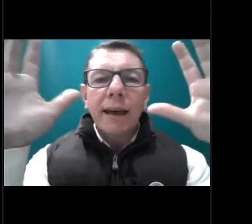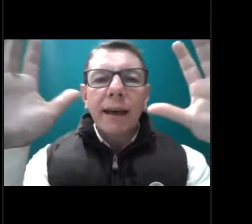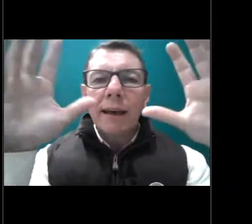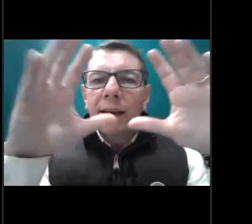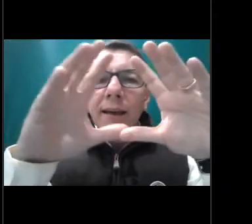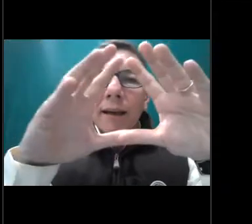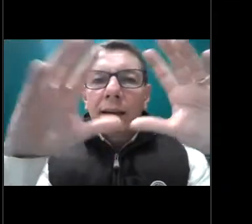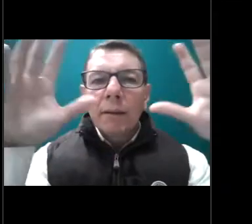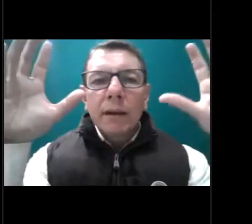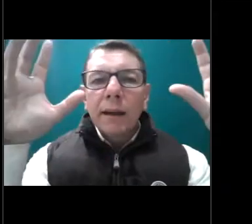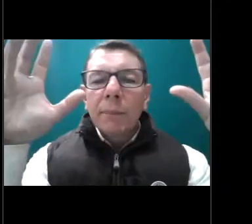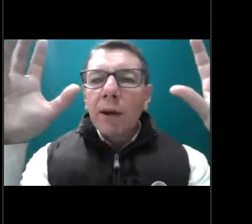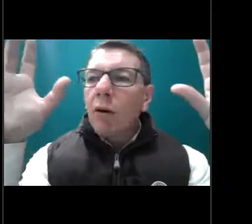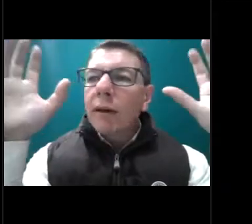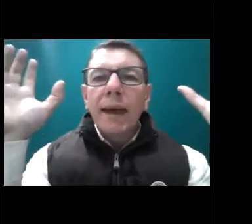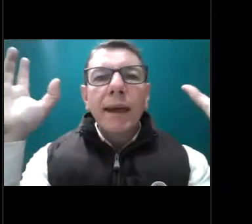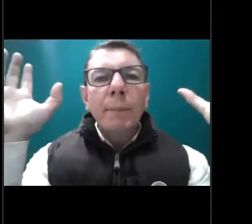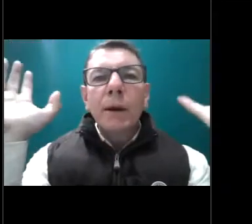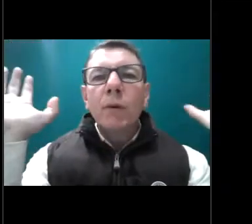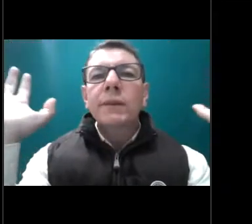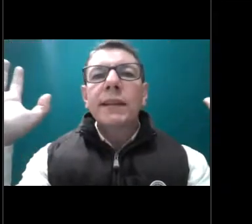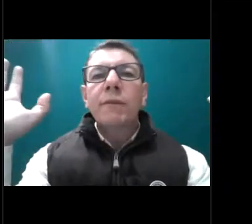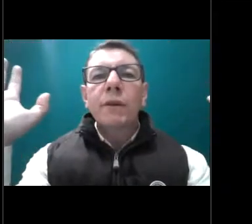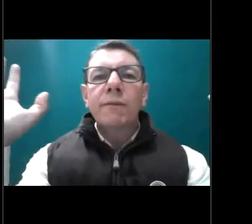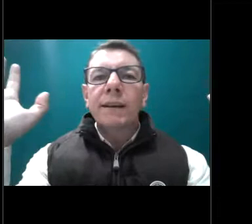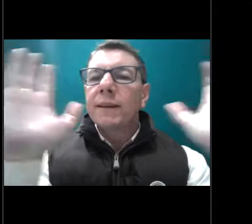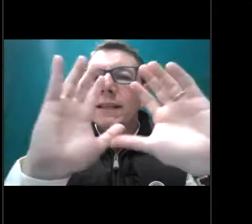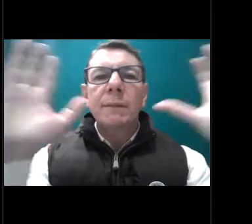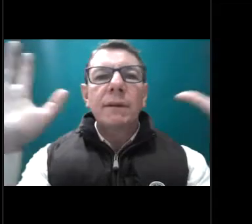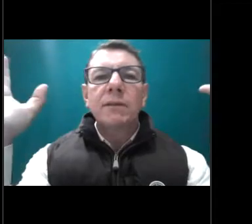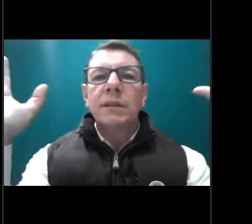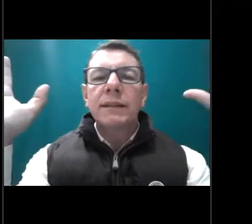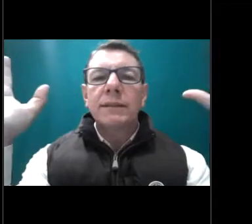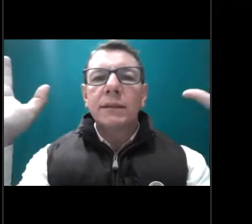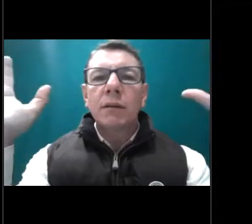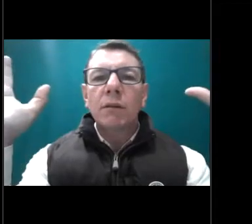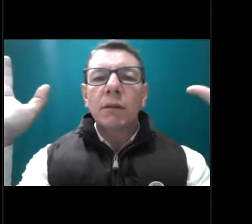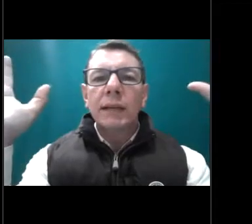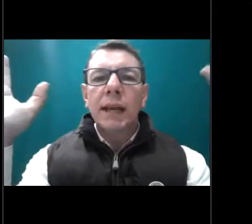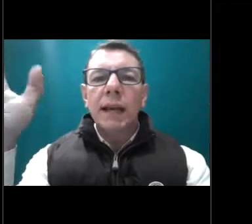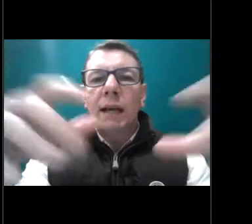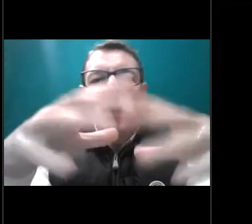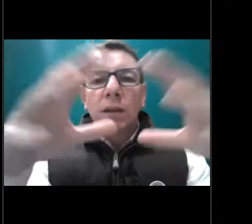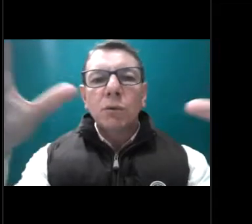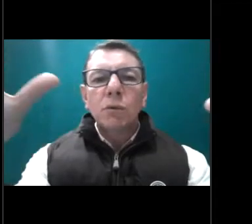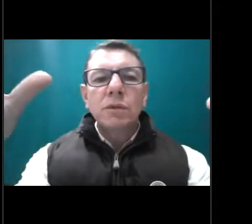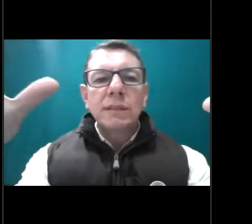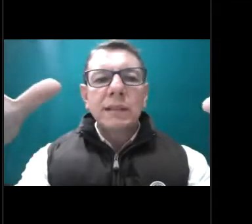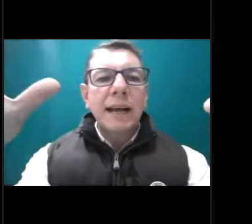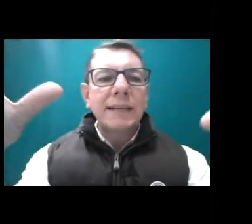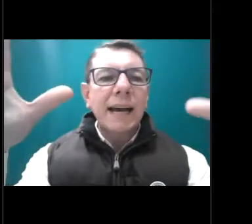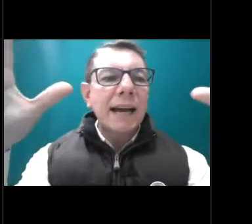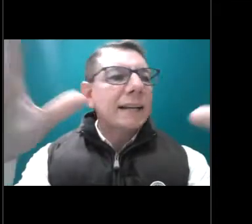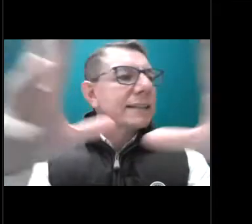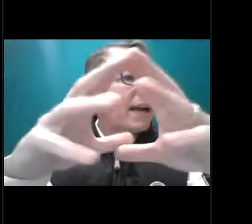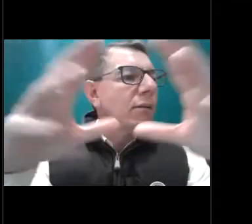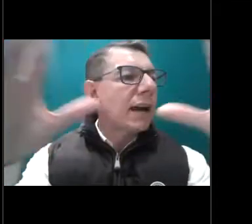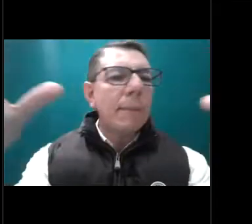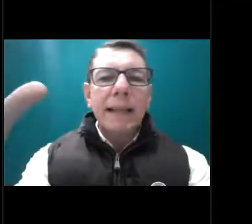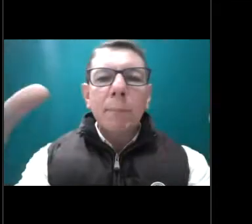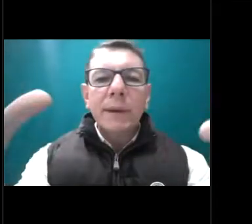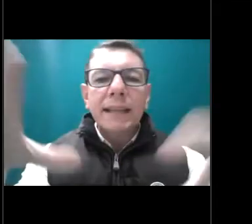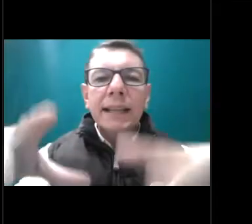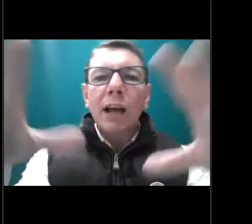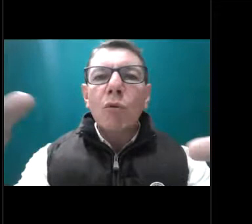aí que é para qualquer pergunta que forem fazerem para vocês ao longo aí do uso de silagem. Tá